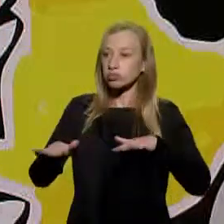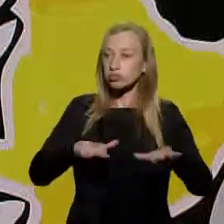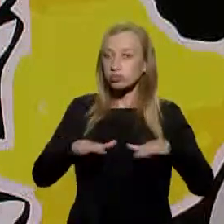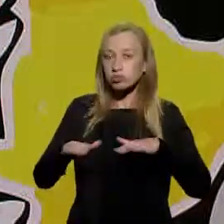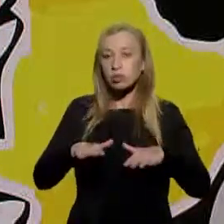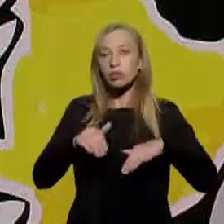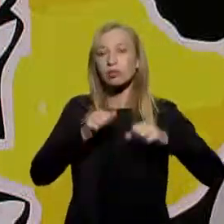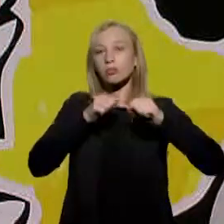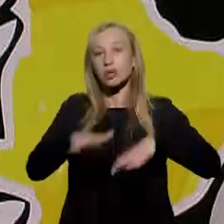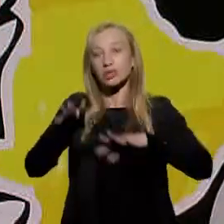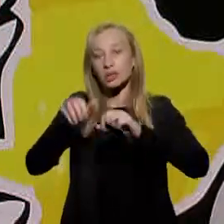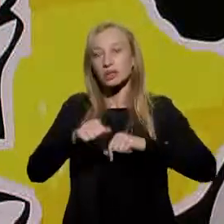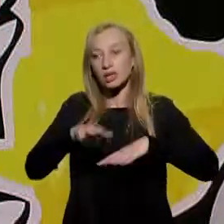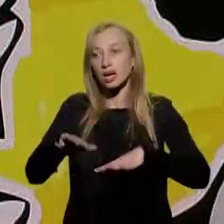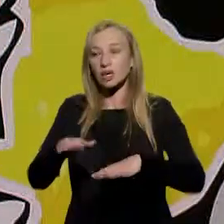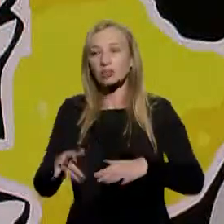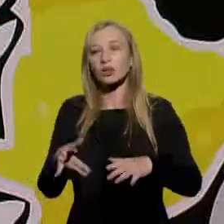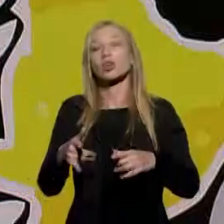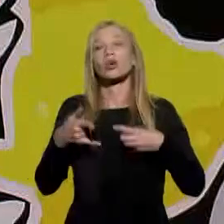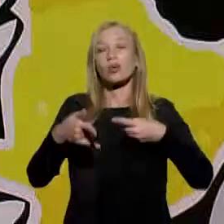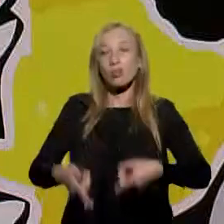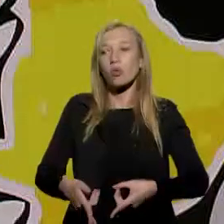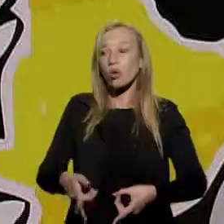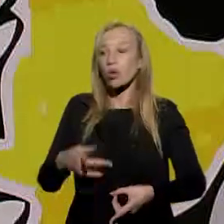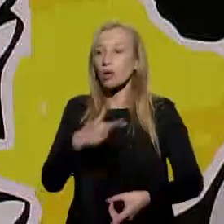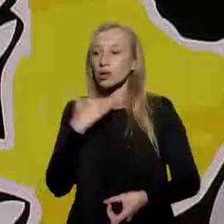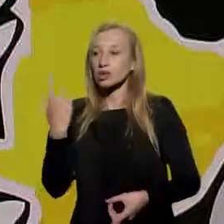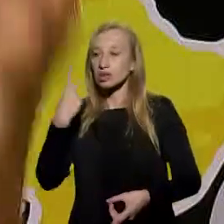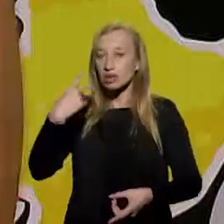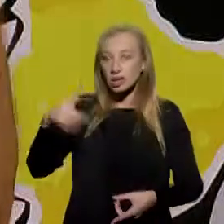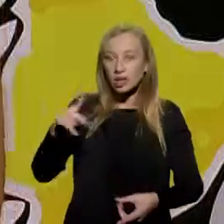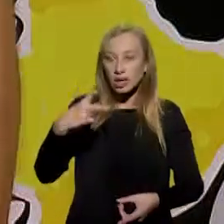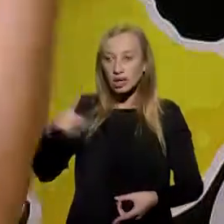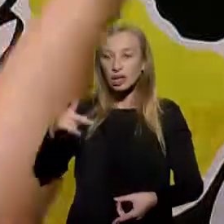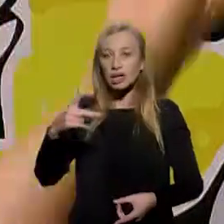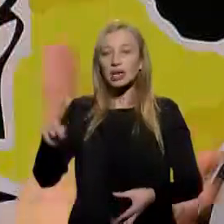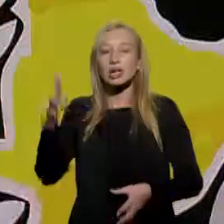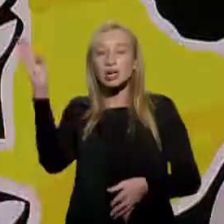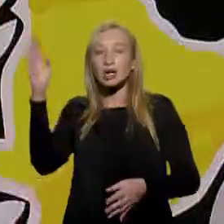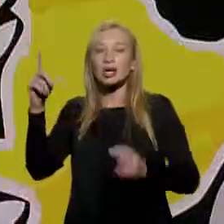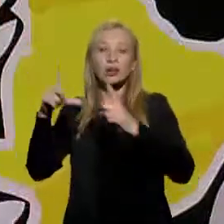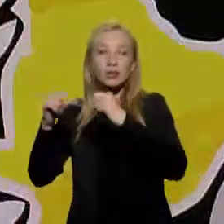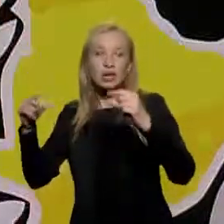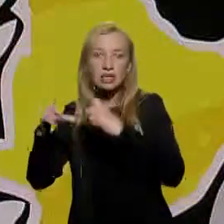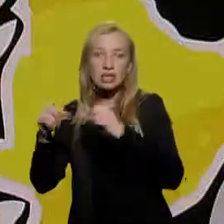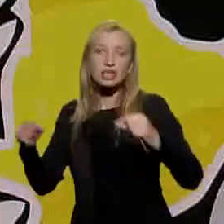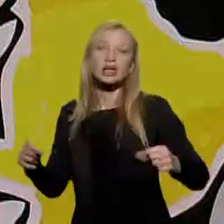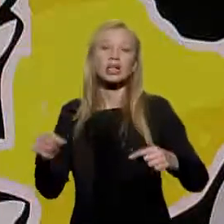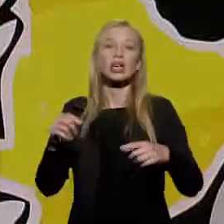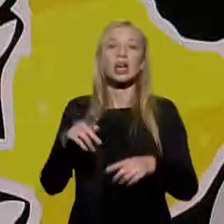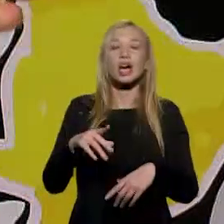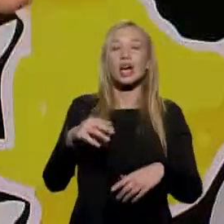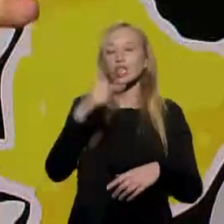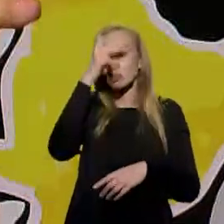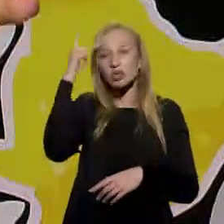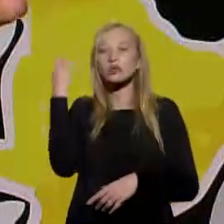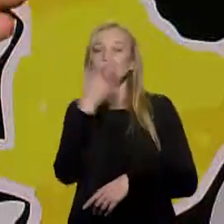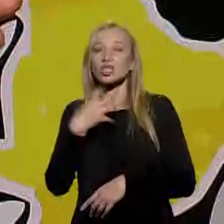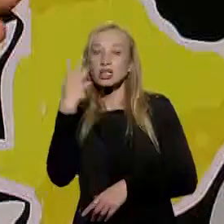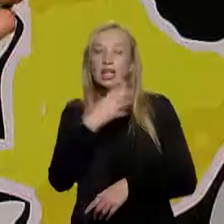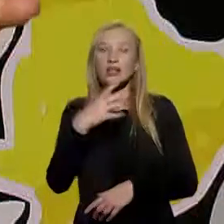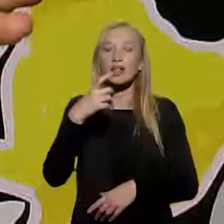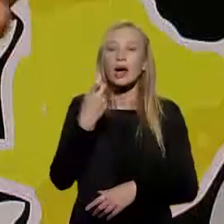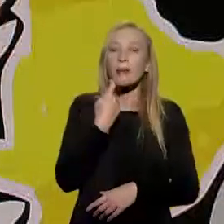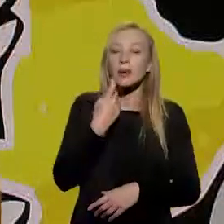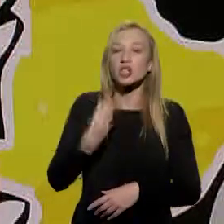tornou enterro dele brasília né as pessoas cantavam peixe vivo a multidão imensa e ela e as duas filhas a